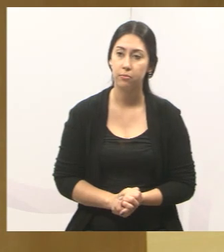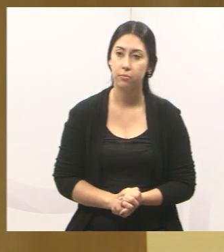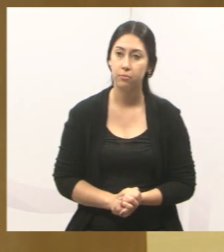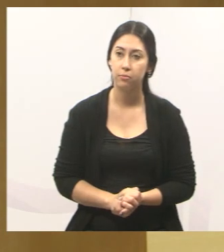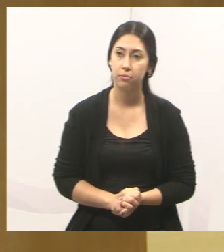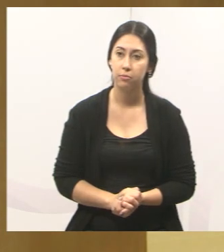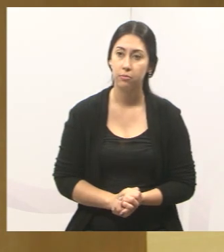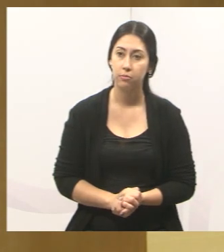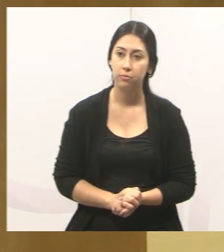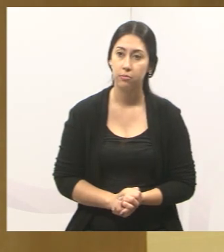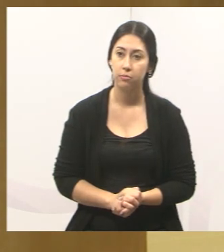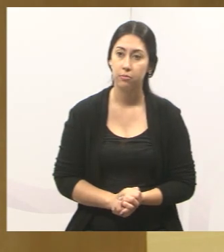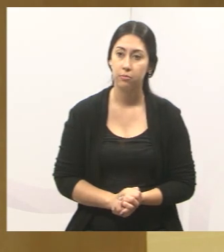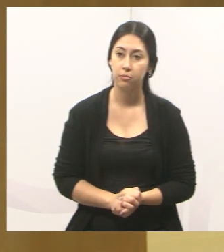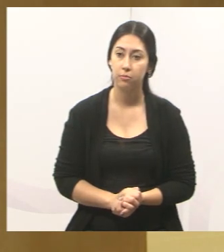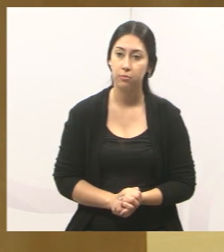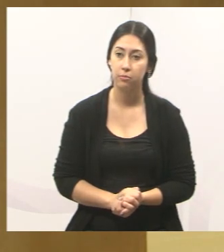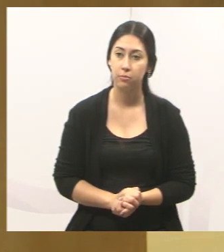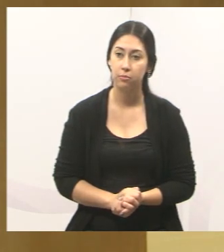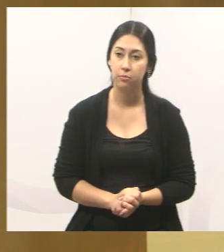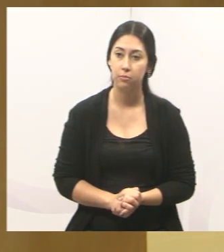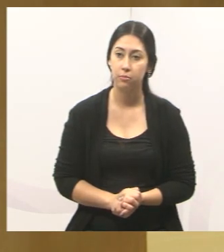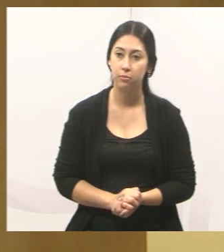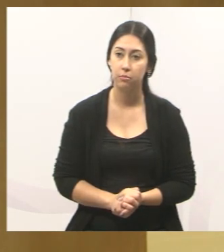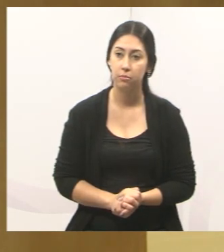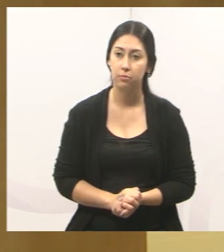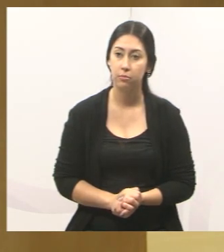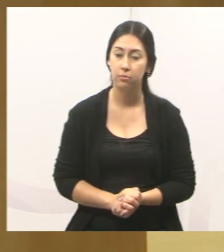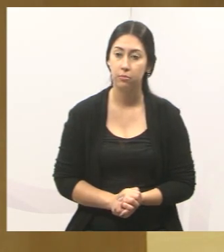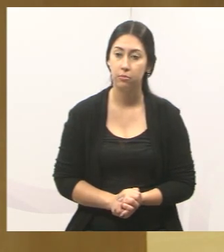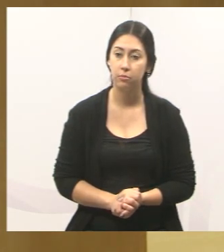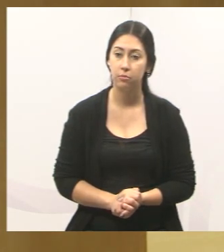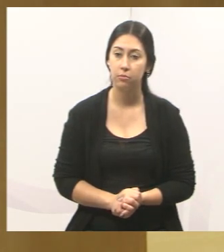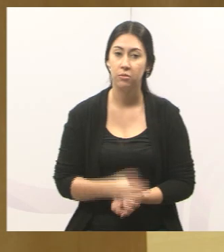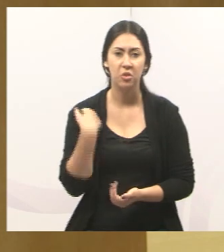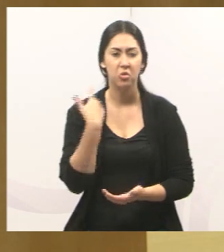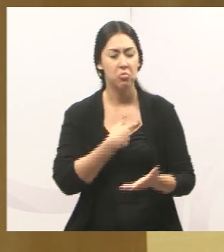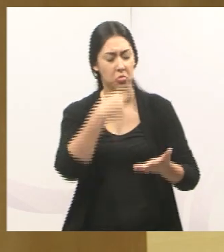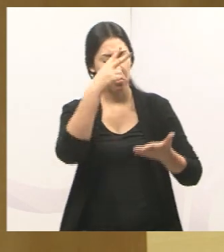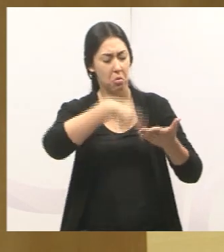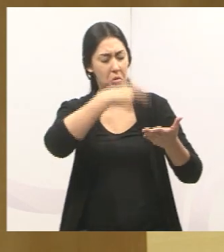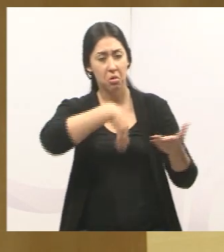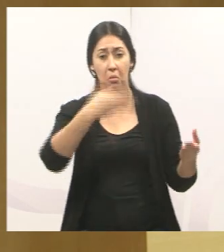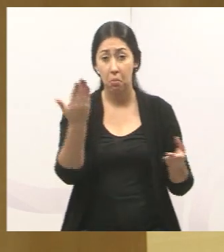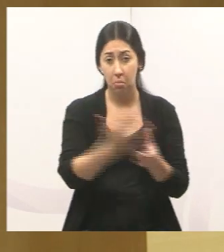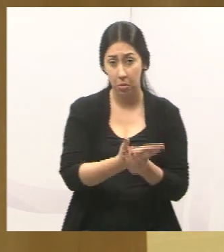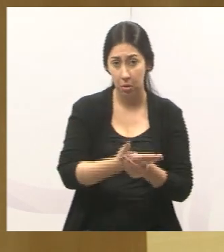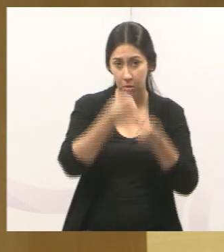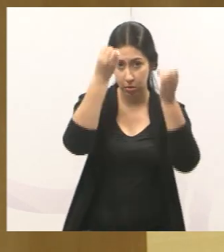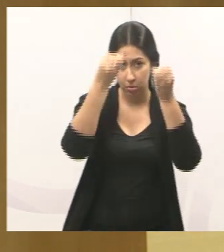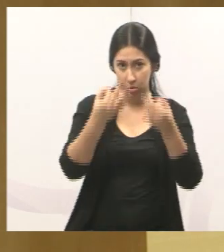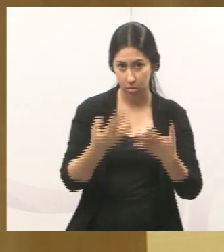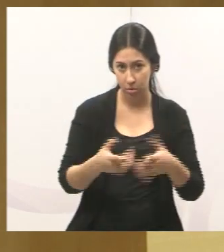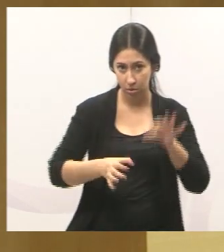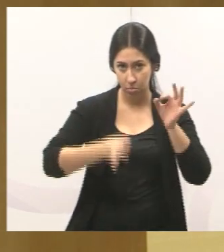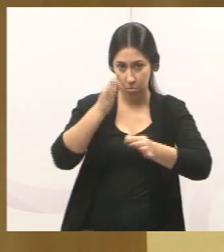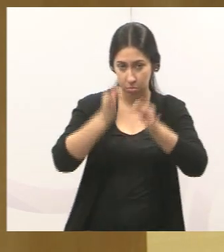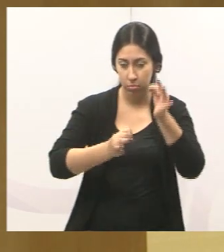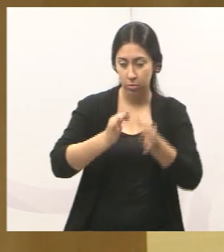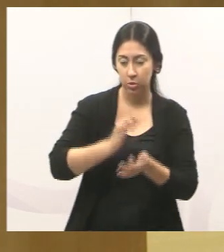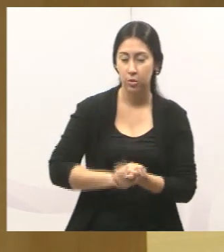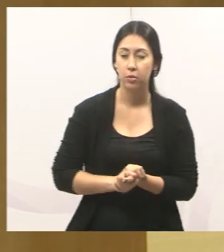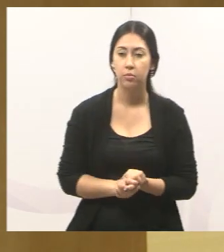demandas. Inclusive, a gente olhando aqui o processo do Tribunal de Contas, tem um